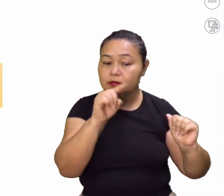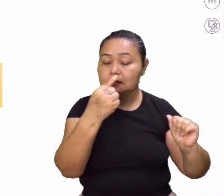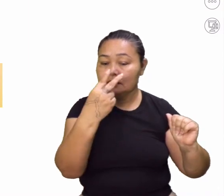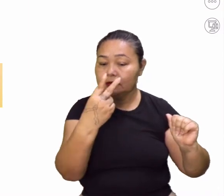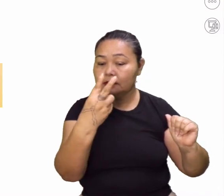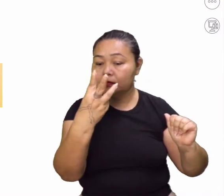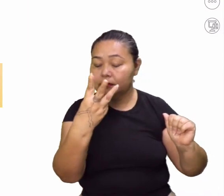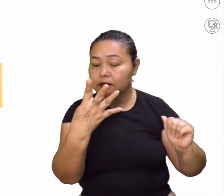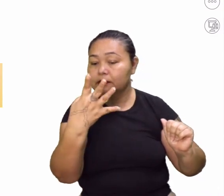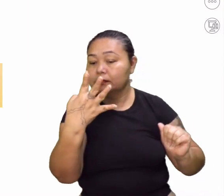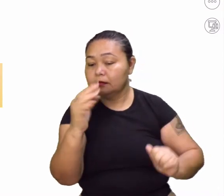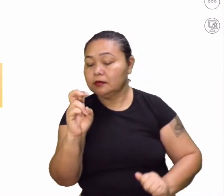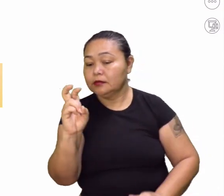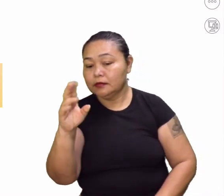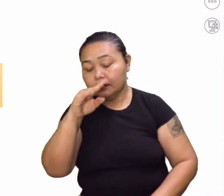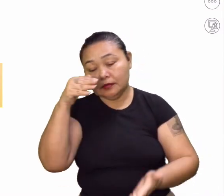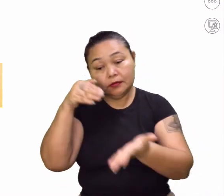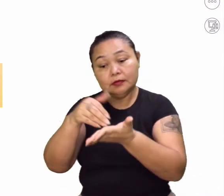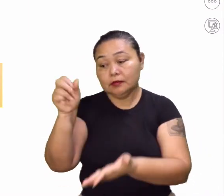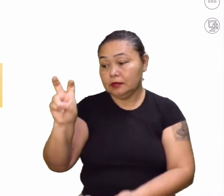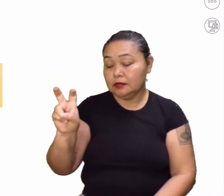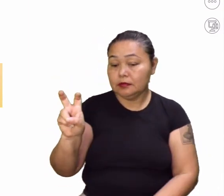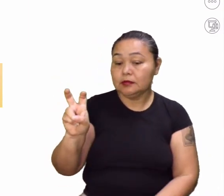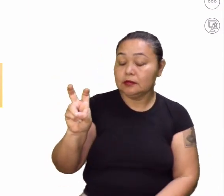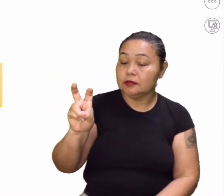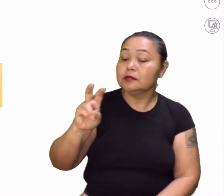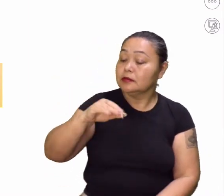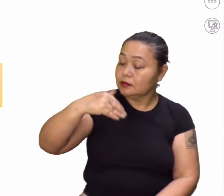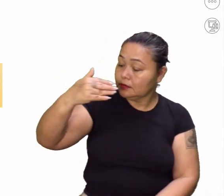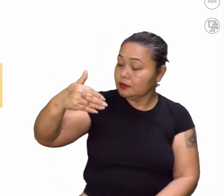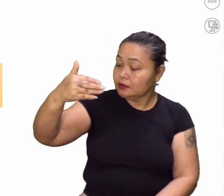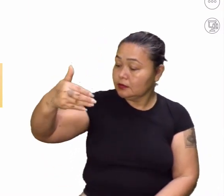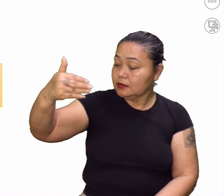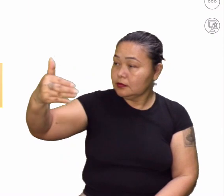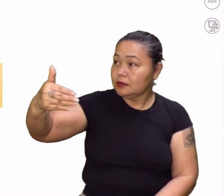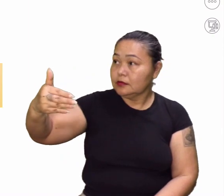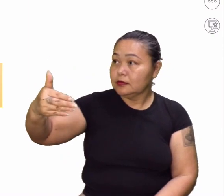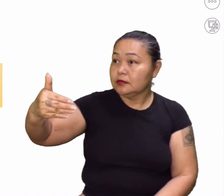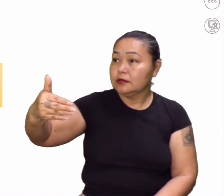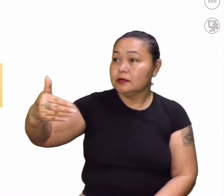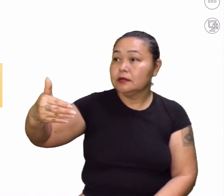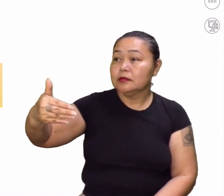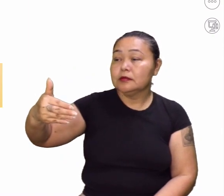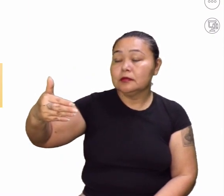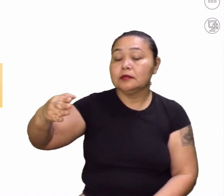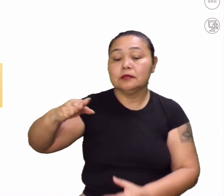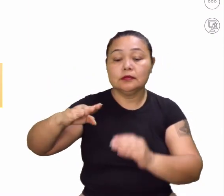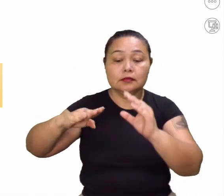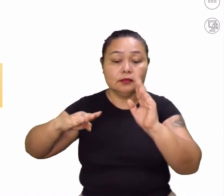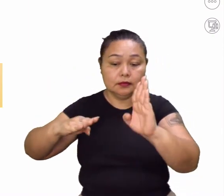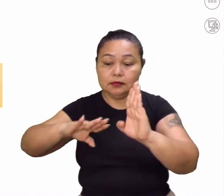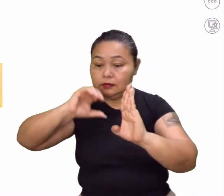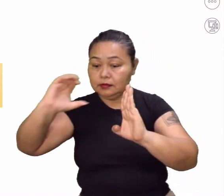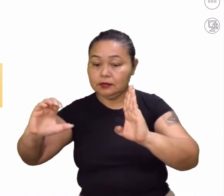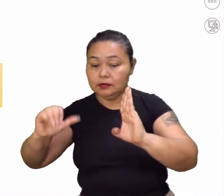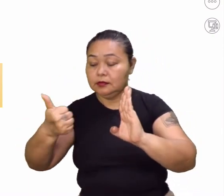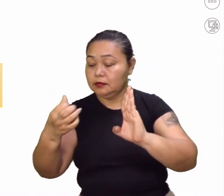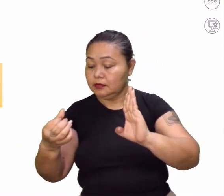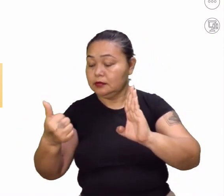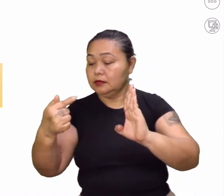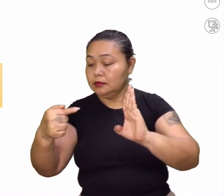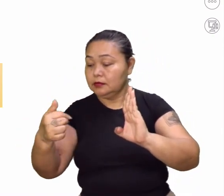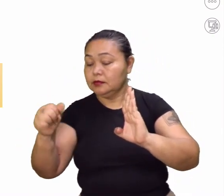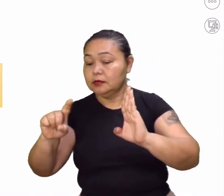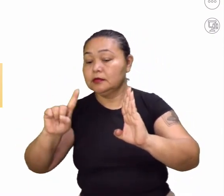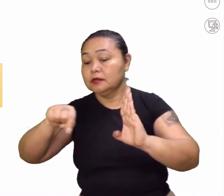1, 2, 3, 4, 5, até chegar em 15. E assim, depois a gente tem do B para o C, o grau 16,